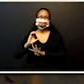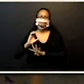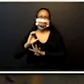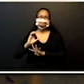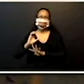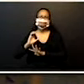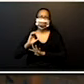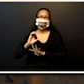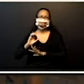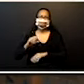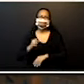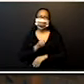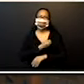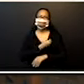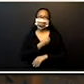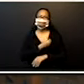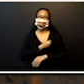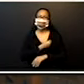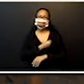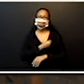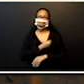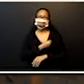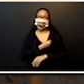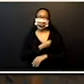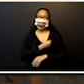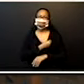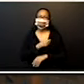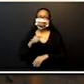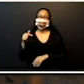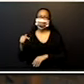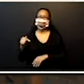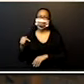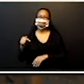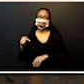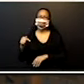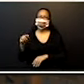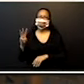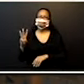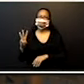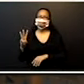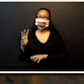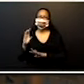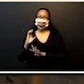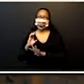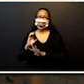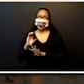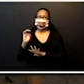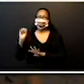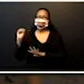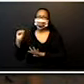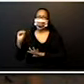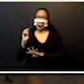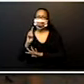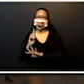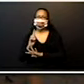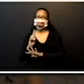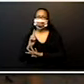Nesse número, há 73 centenas? 8 dezenas? 4